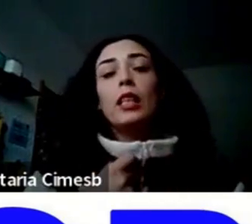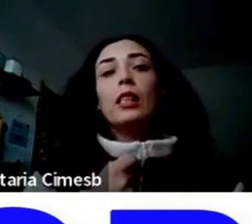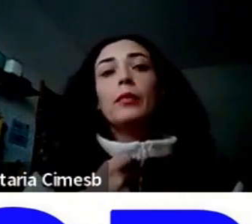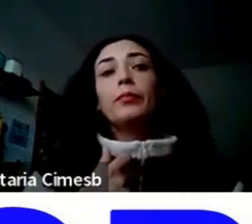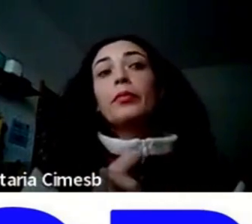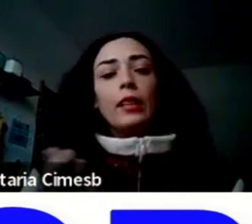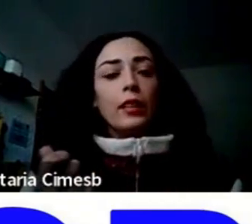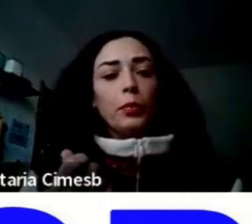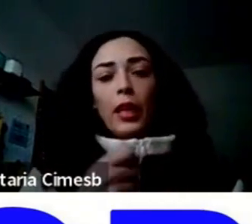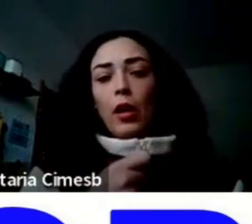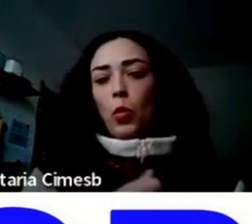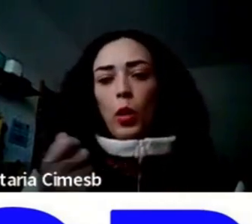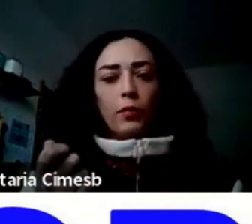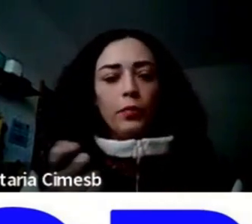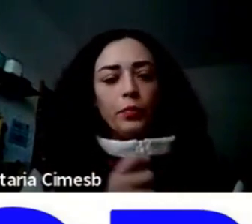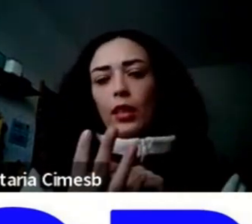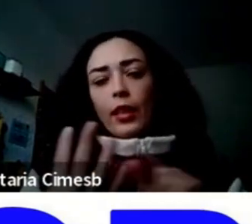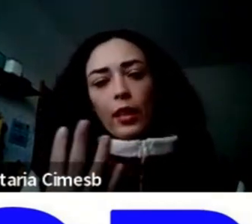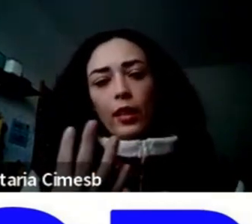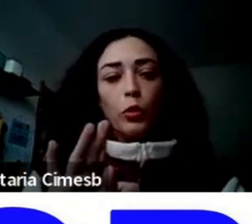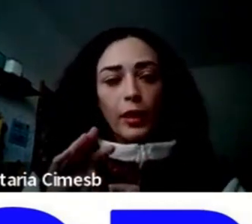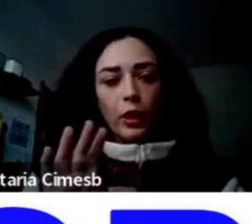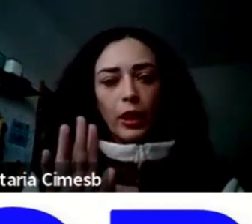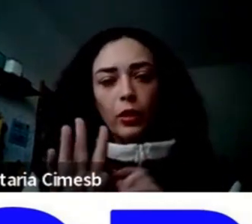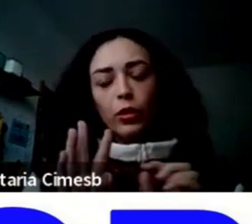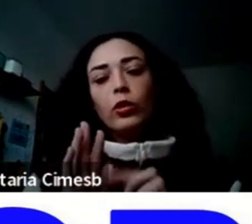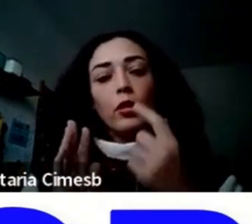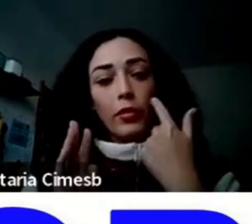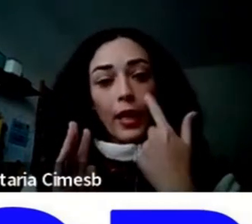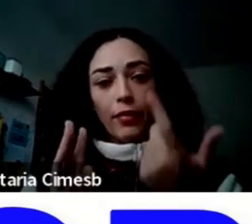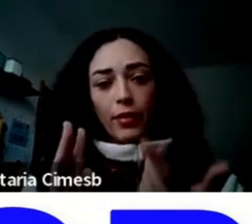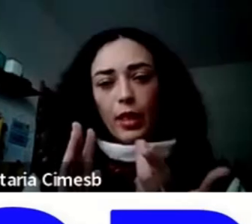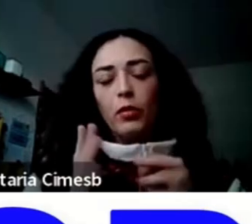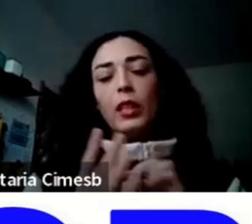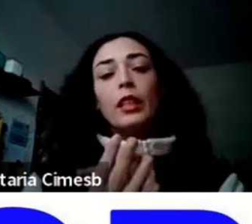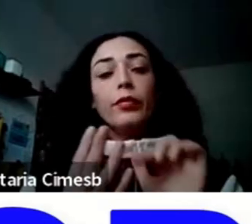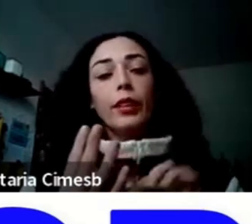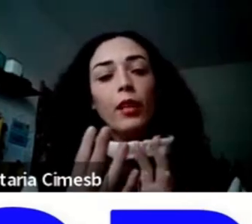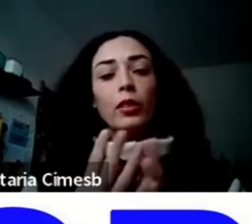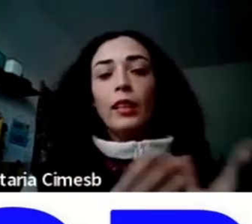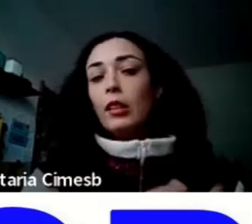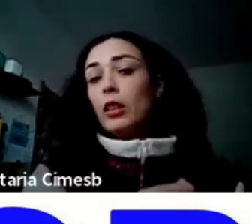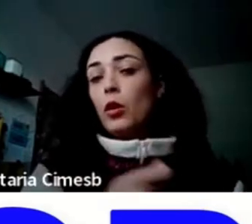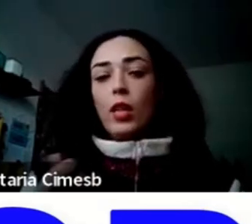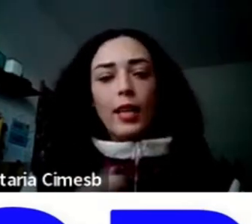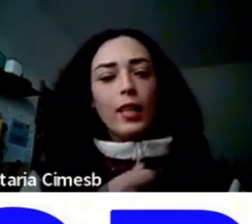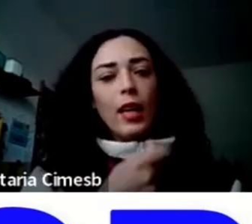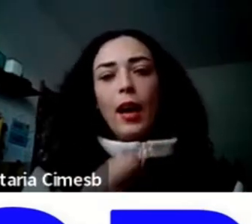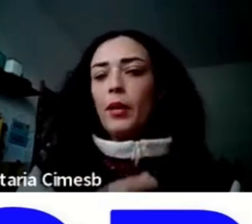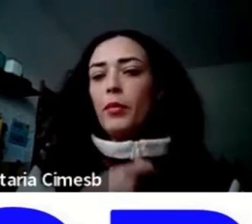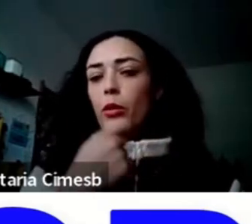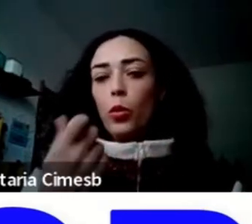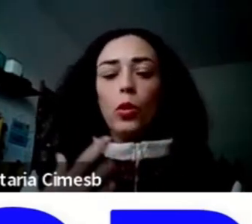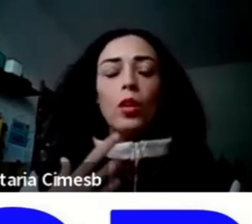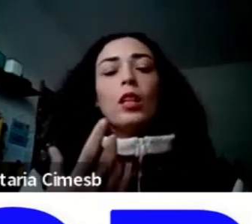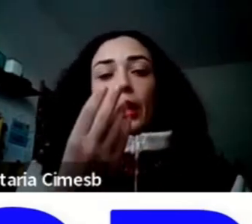quando ele está andando pela rua. Ele tem os outros sentidos, só não tem a visão. Então fica aguçado, então ele consegue